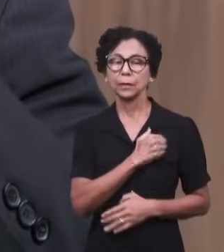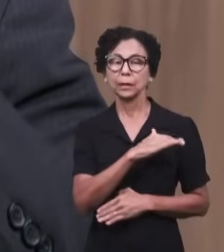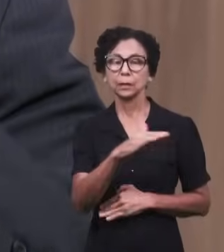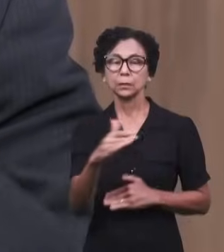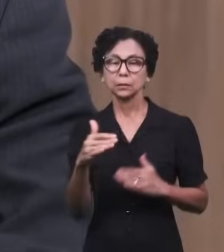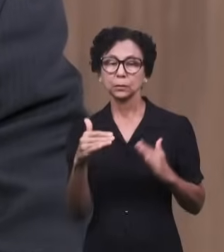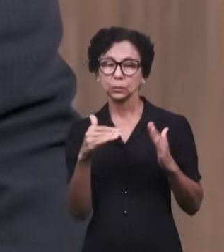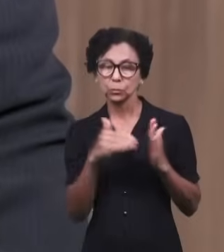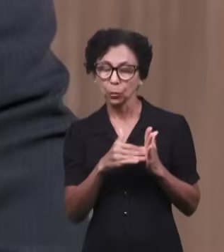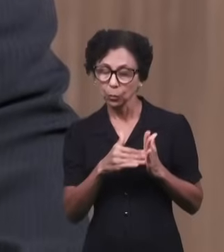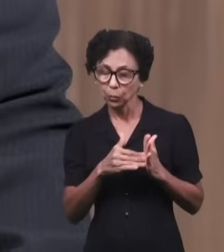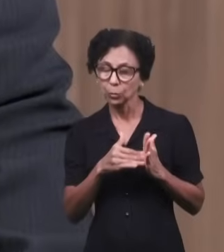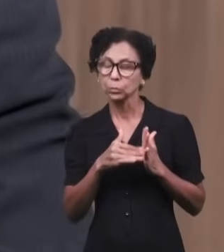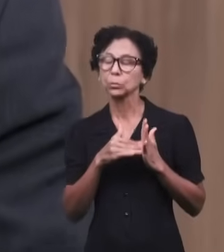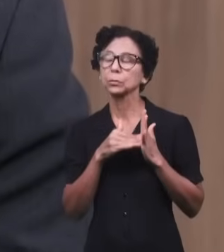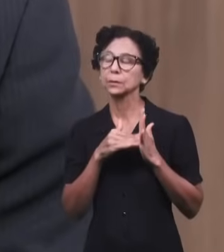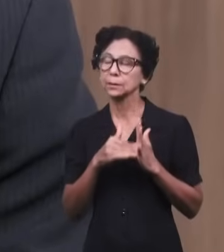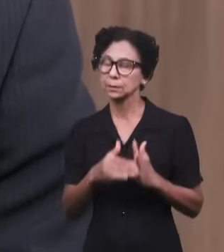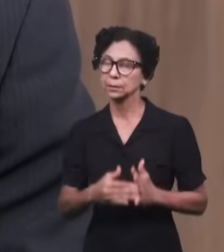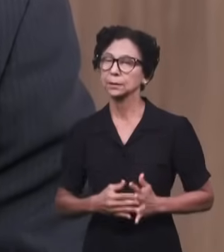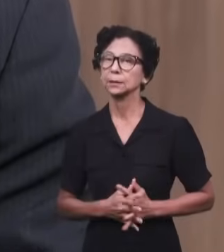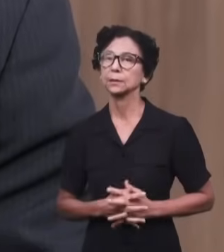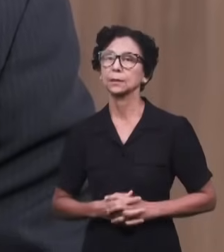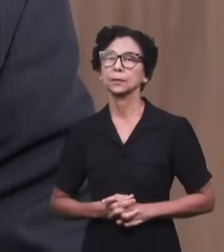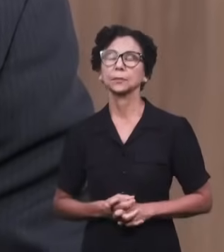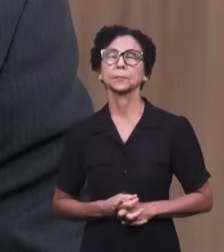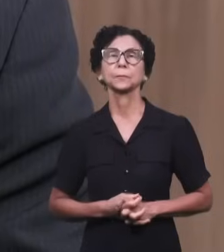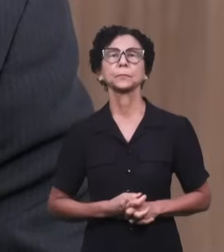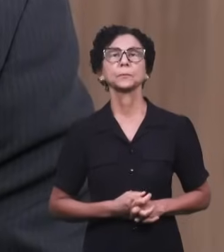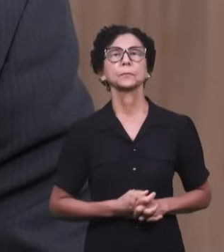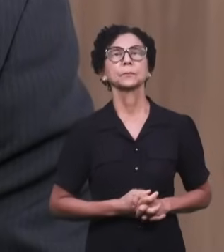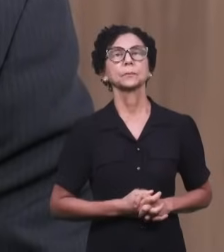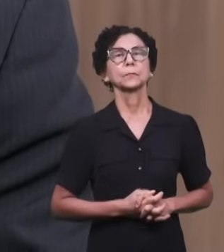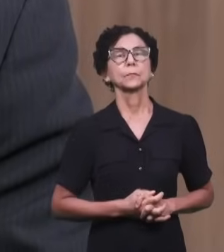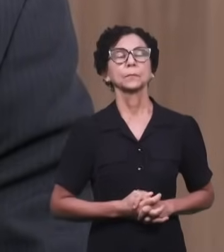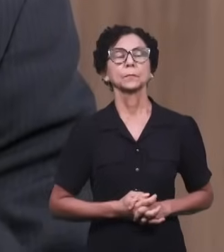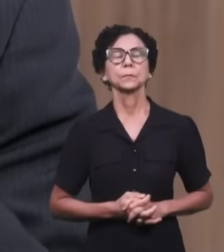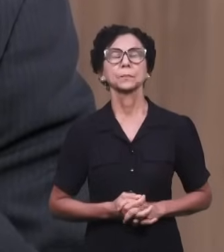Isso. pegou na mão das 2 filhas deles, o anjo pegou, e diz assim,